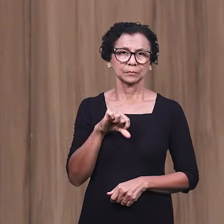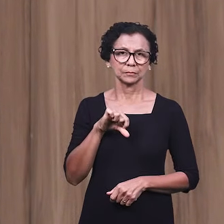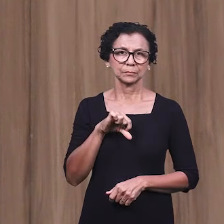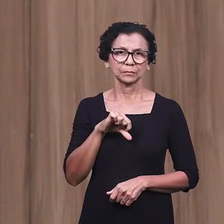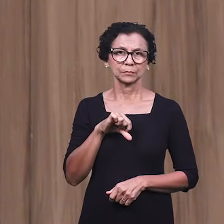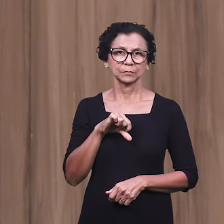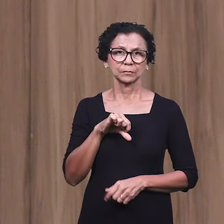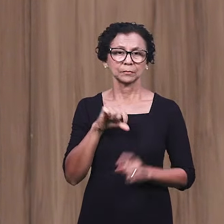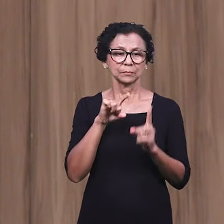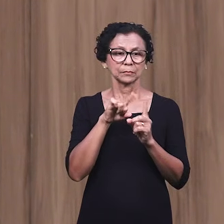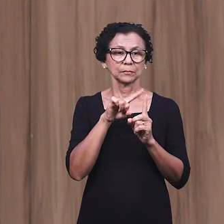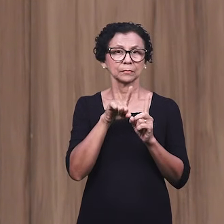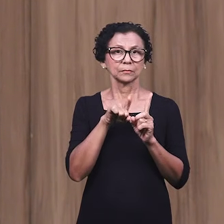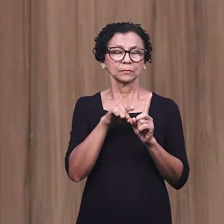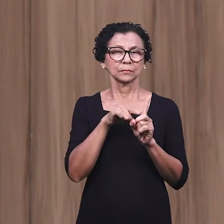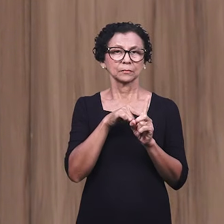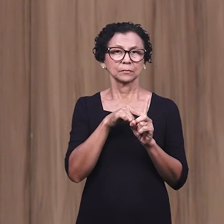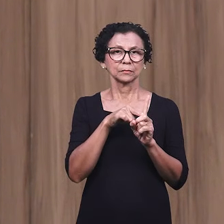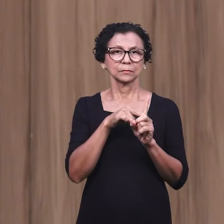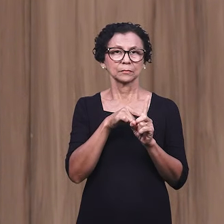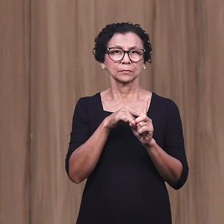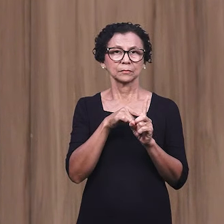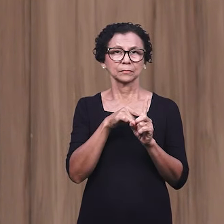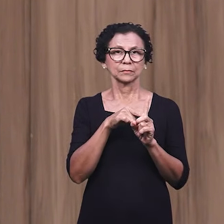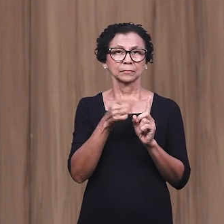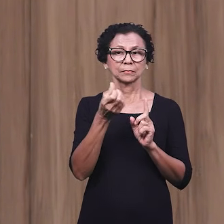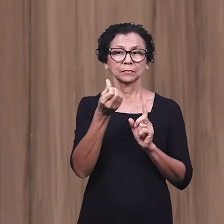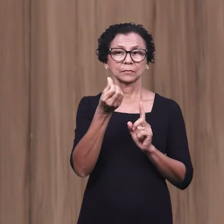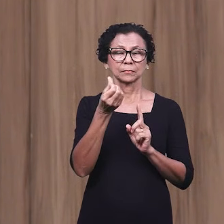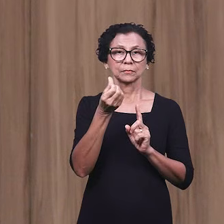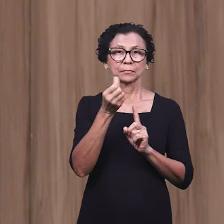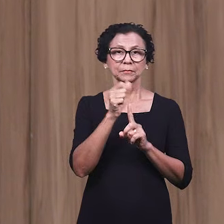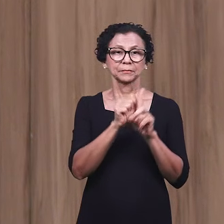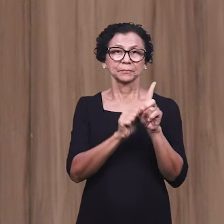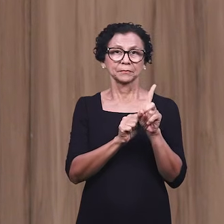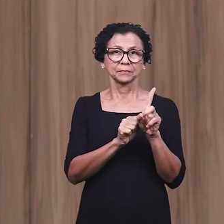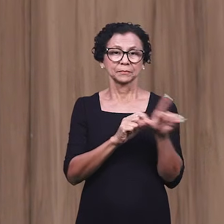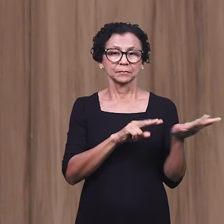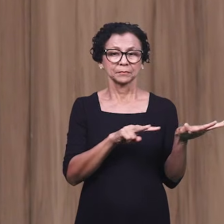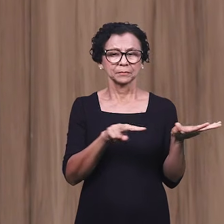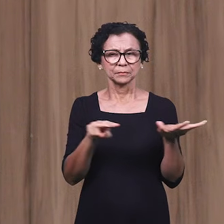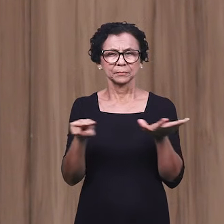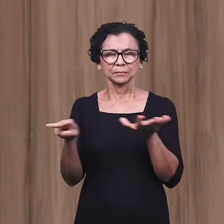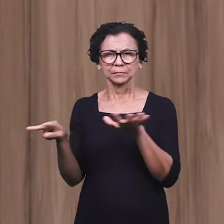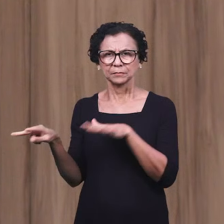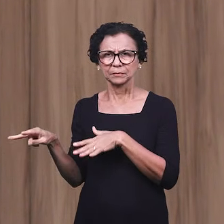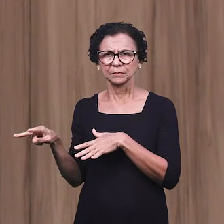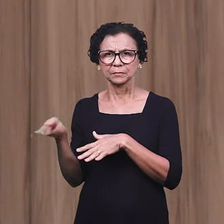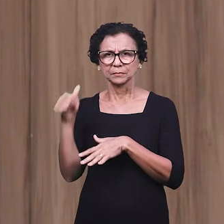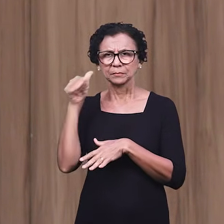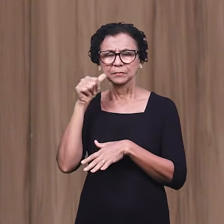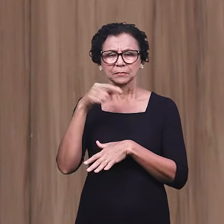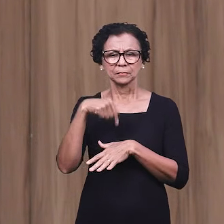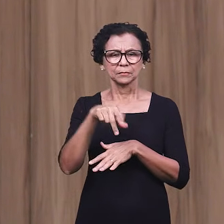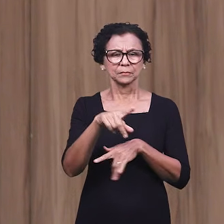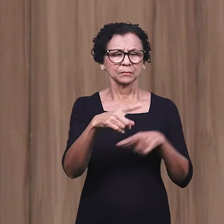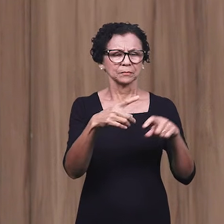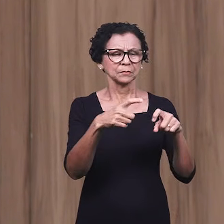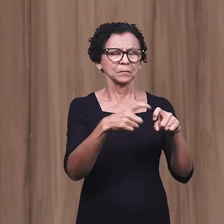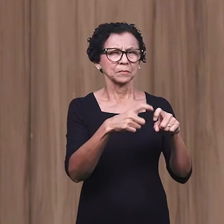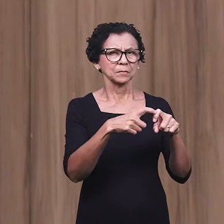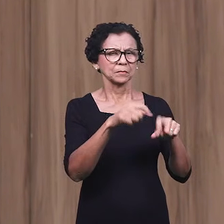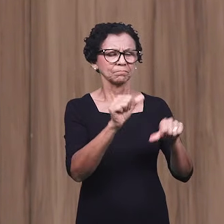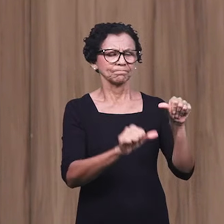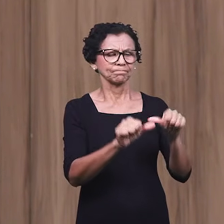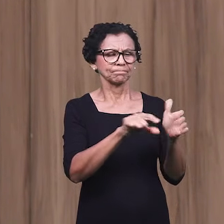6 meses. Nessa semana, ela passou por uma consulta médica e o médico lhe informou acerca de um problema em